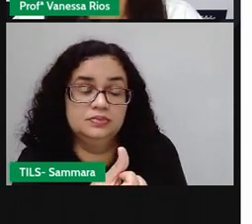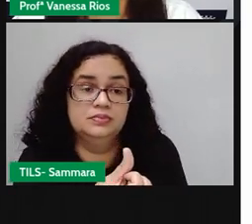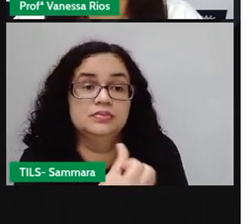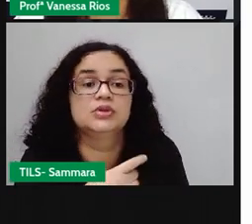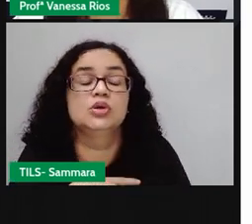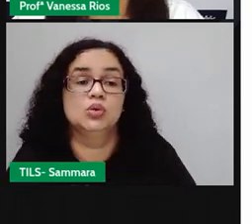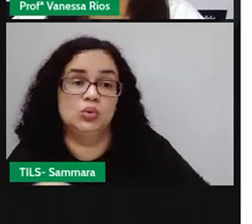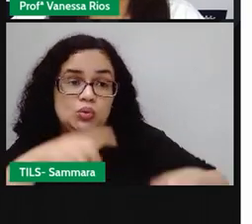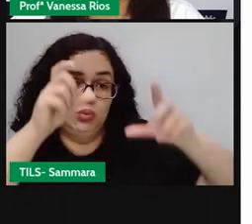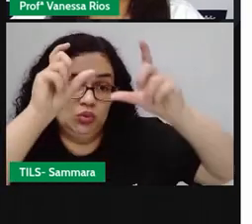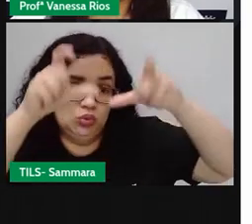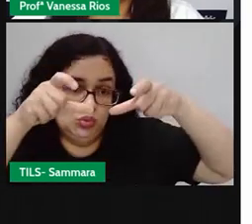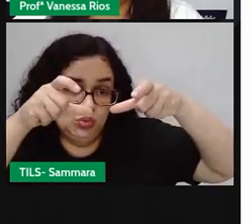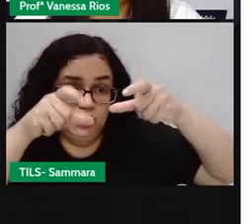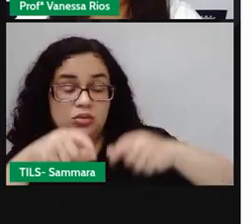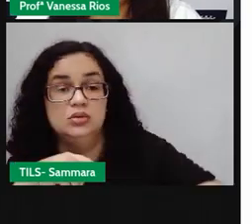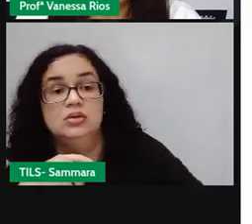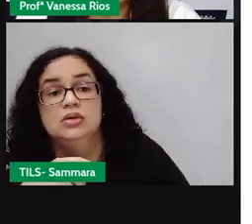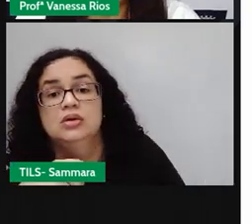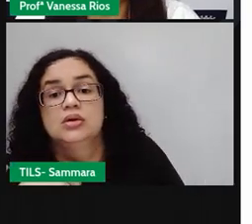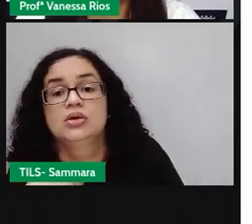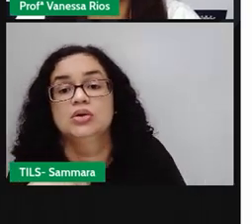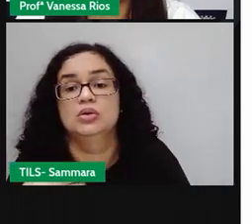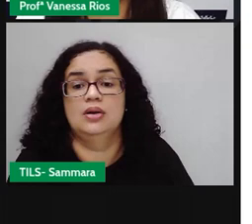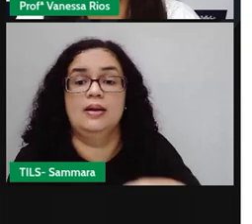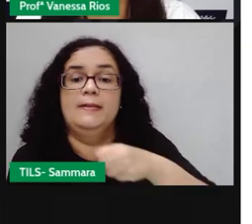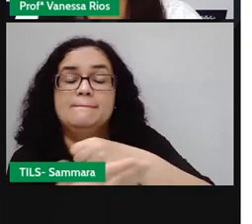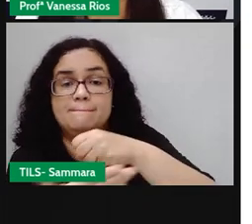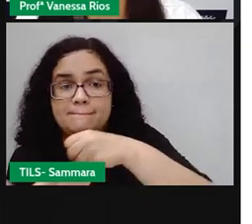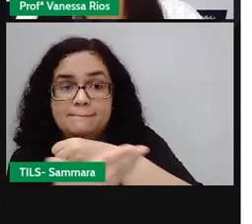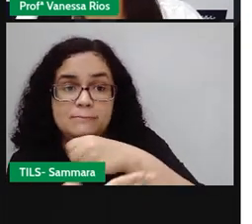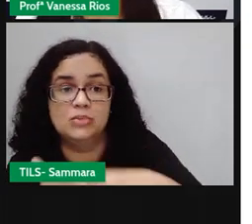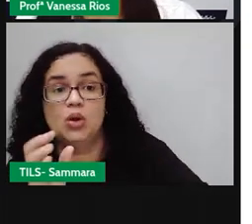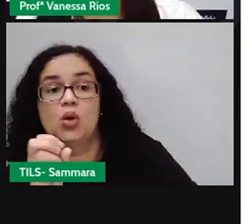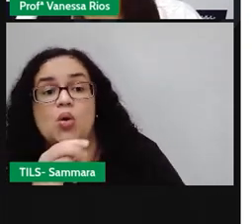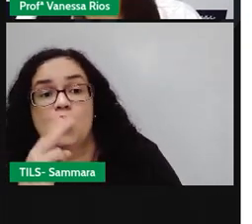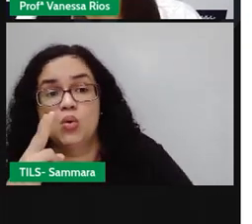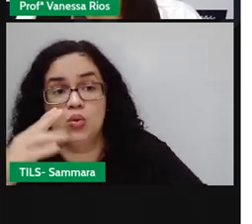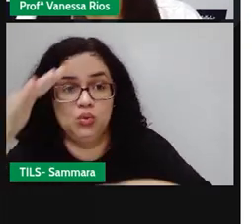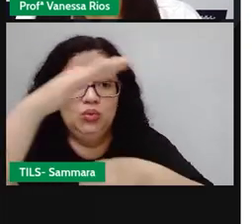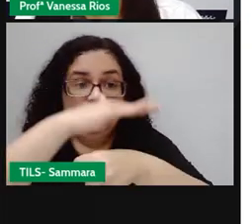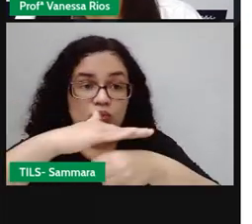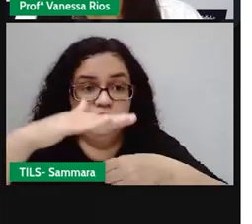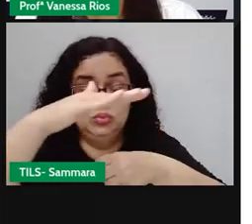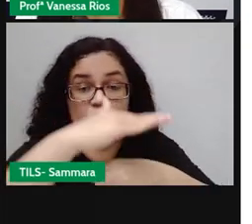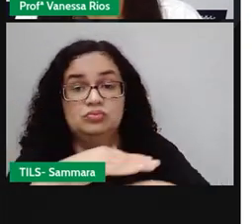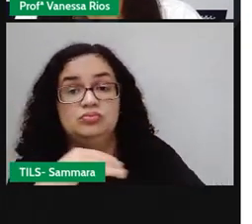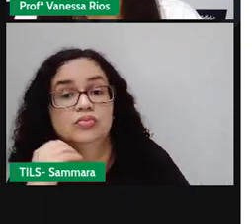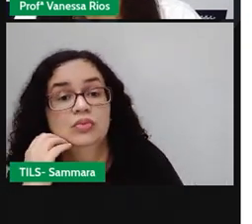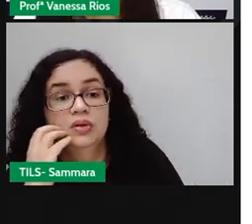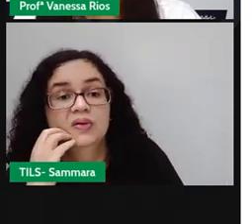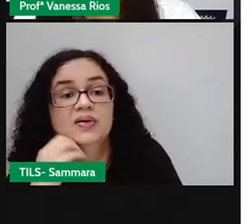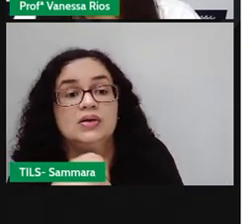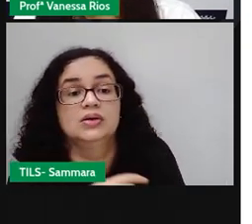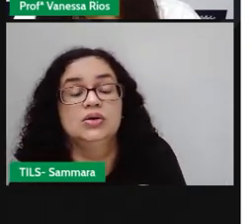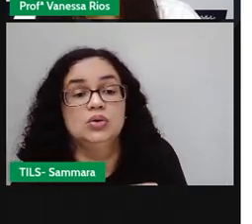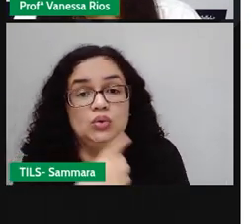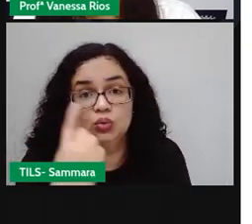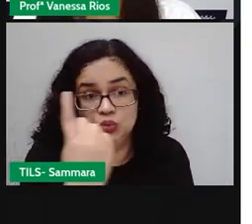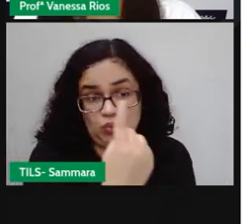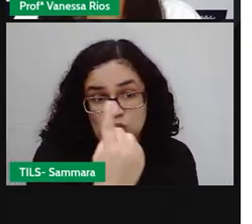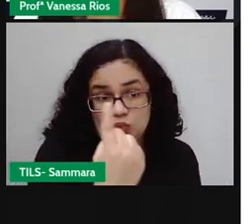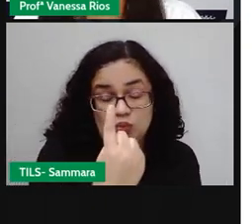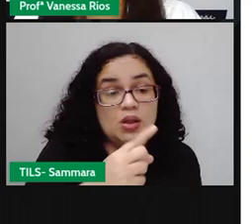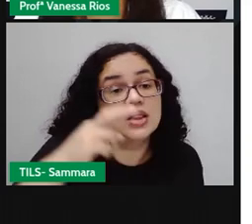relação ao local. Se aparecia na parte de baixo, na base, ou no topo da peça. Mas o padrão aí seguido foi o